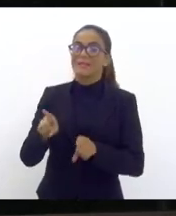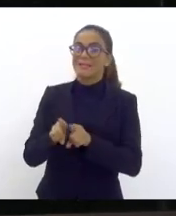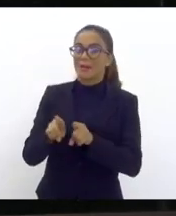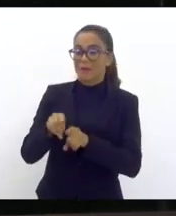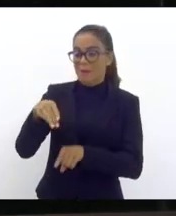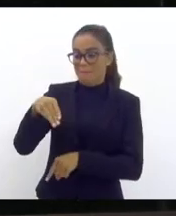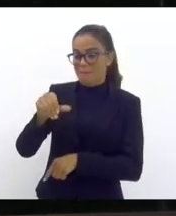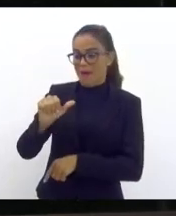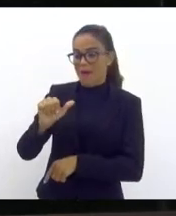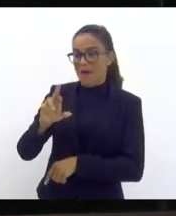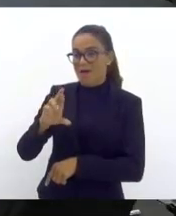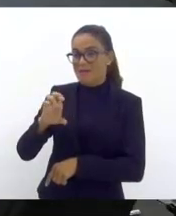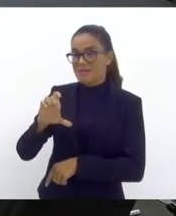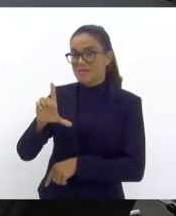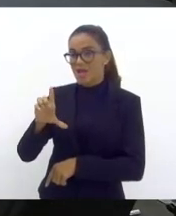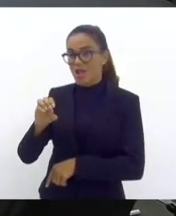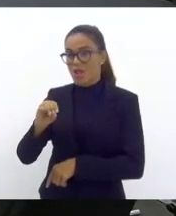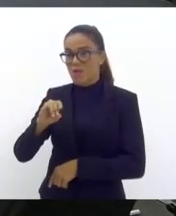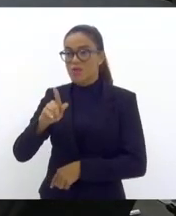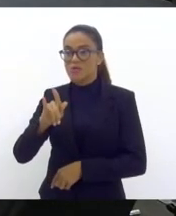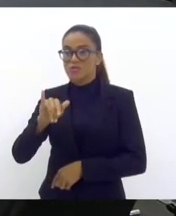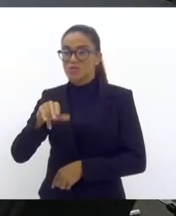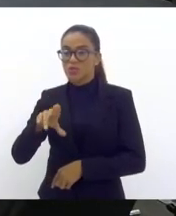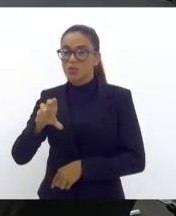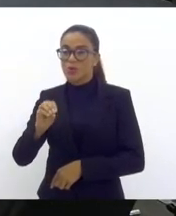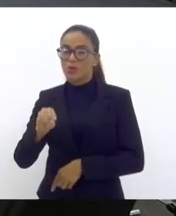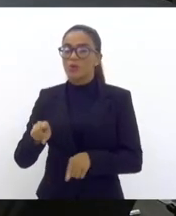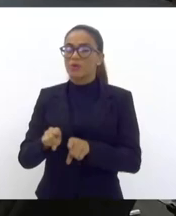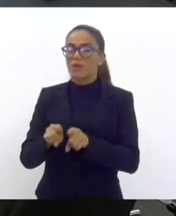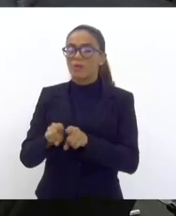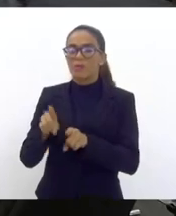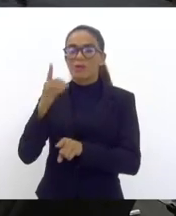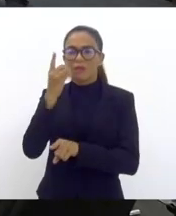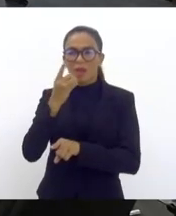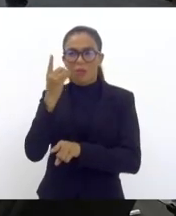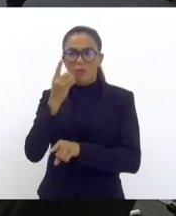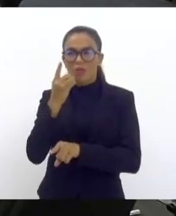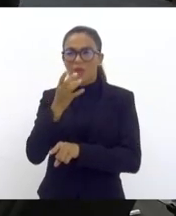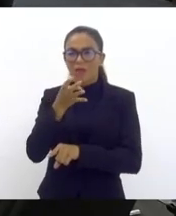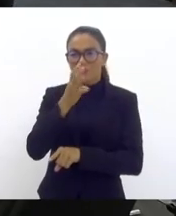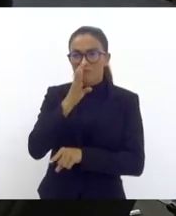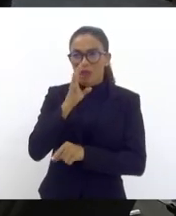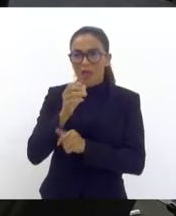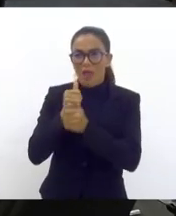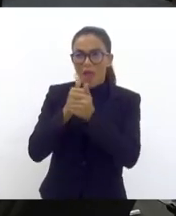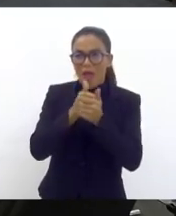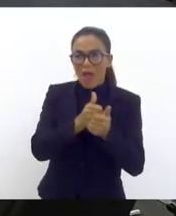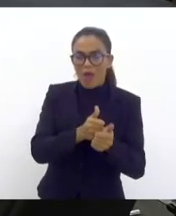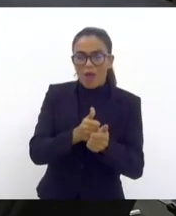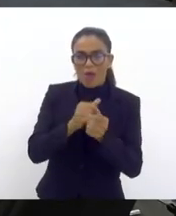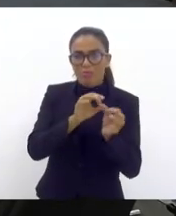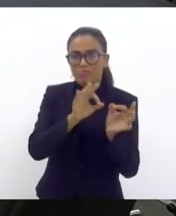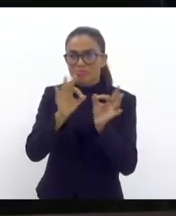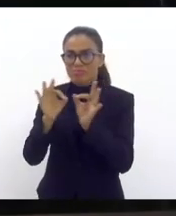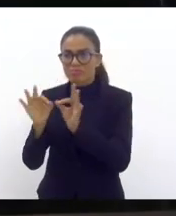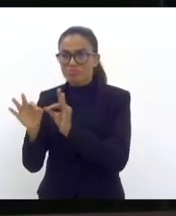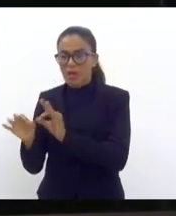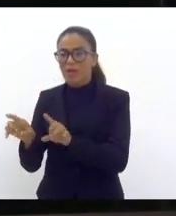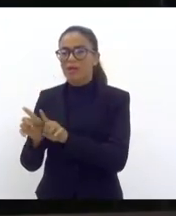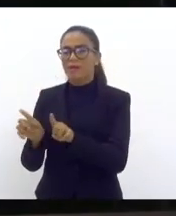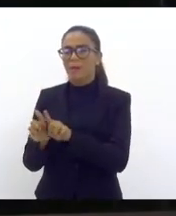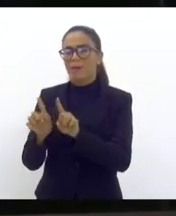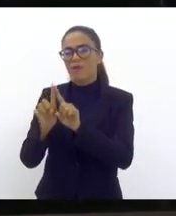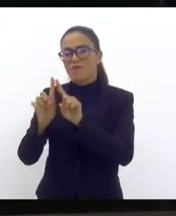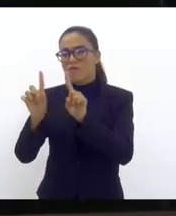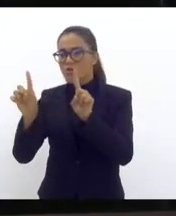Dino né estarem presente deputados que nos assistem pelas redes sociais e funcionários aqui